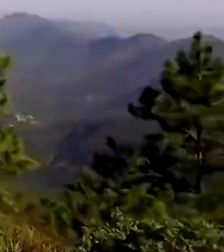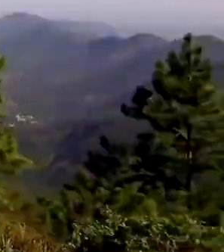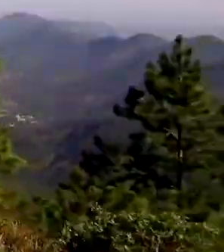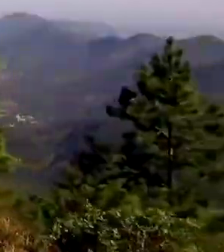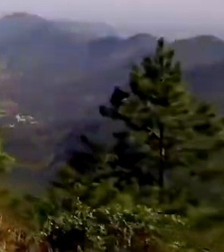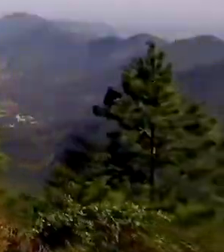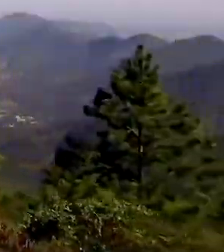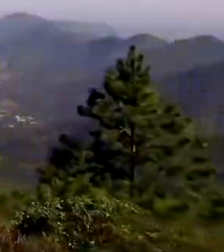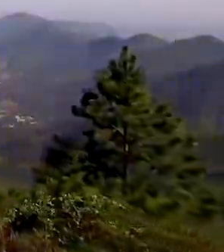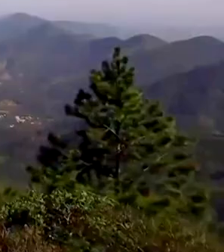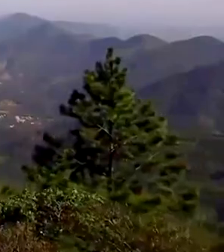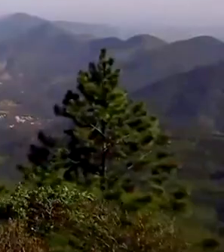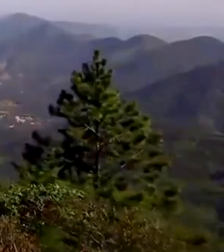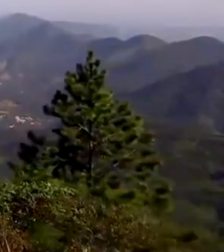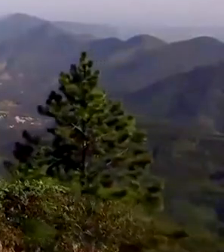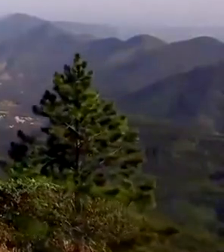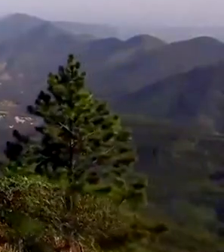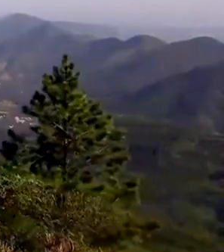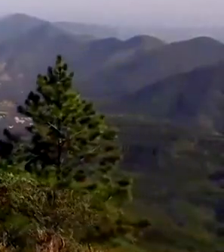Tchau.